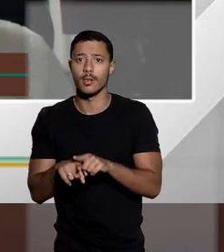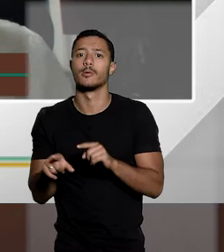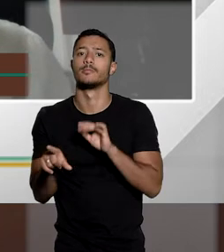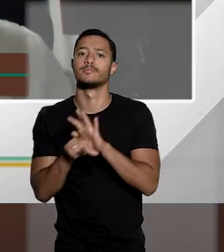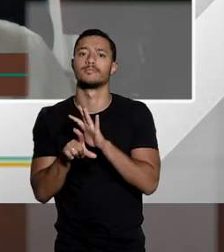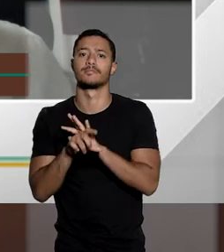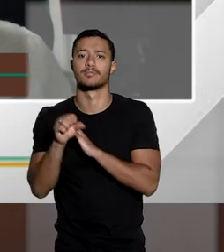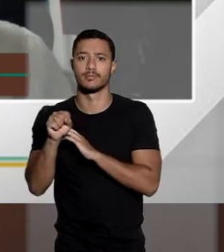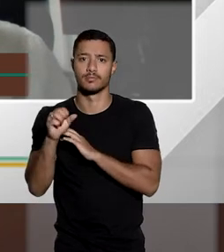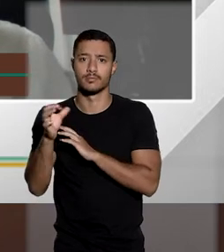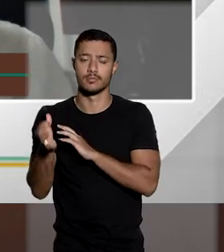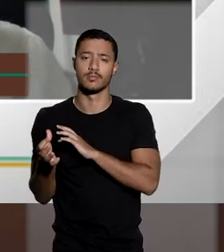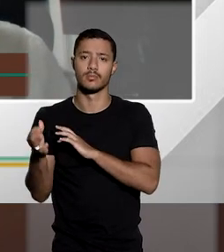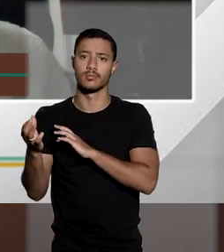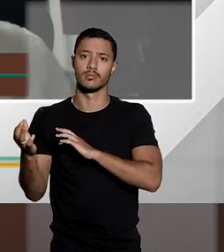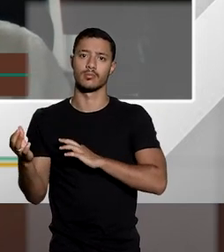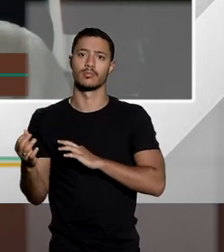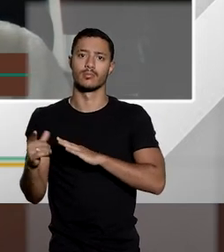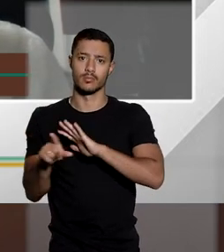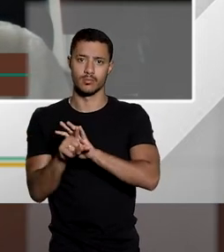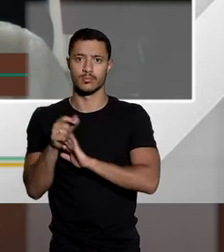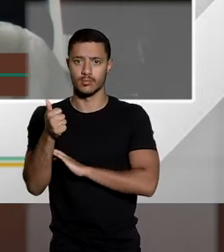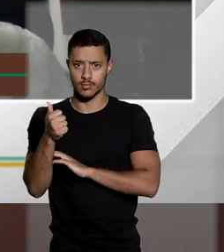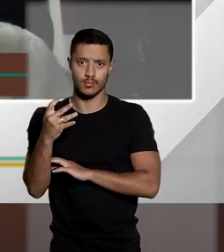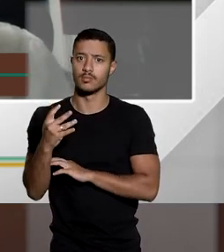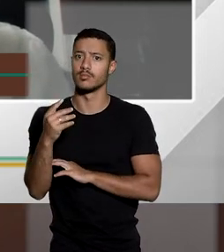Lei 8666 como a Lei